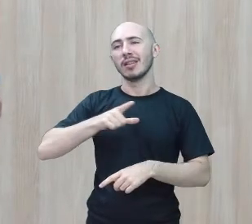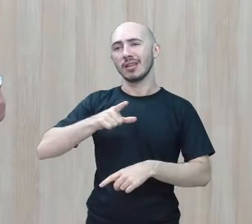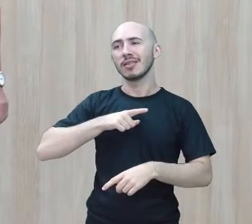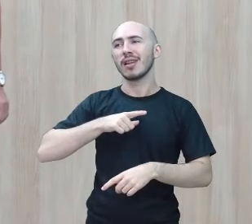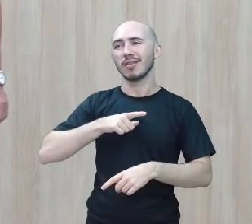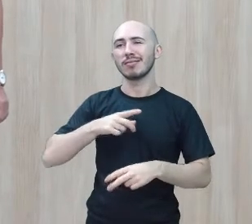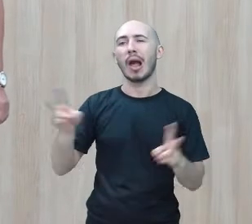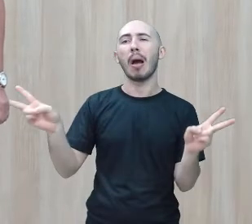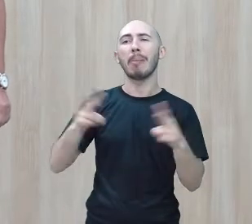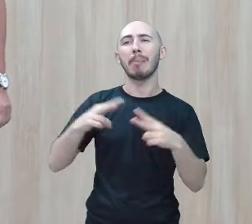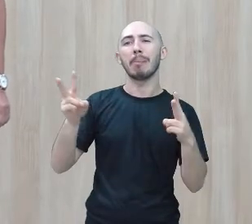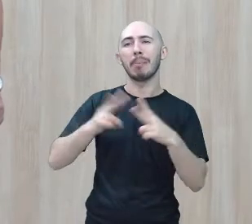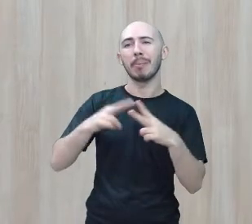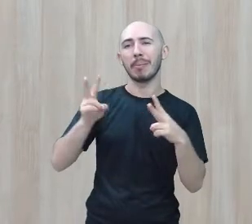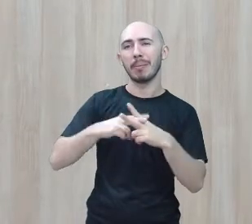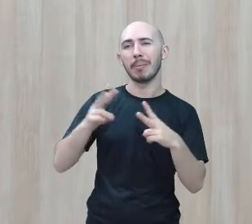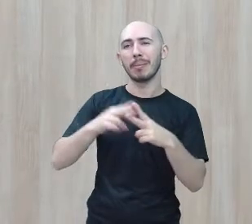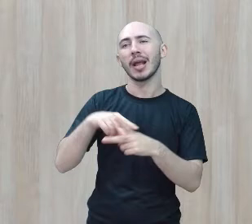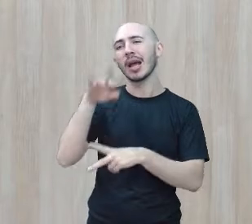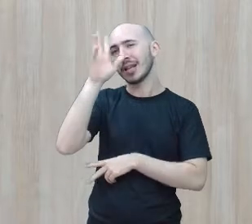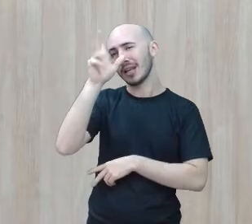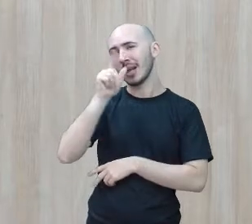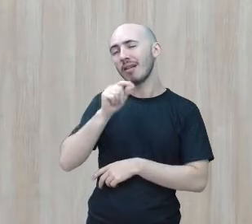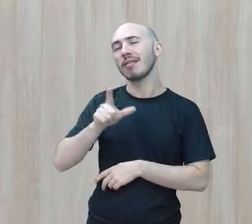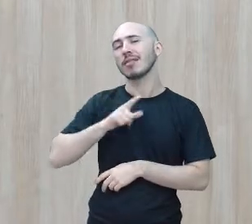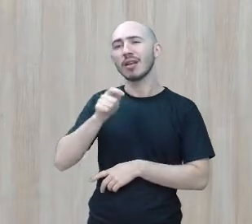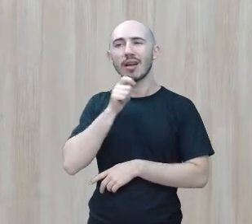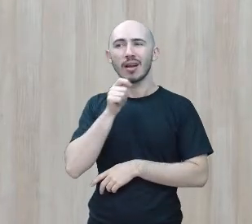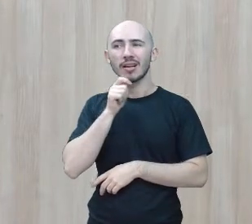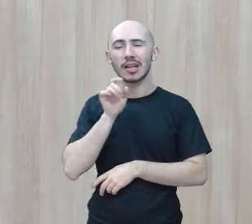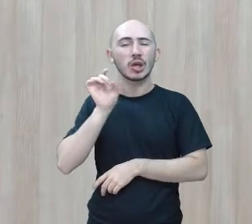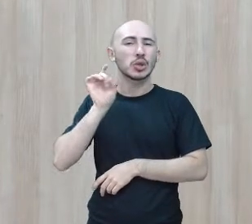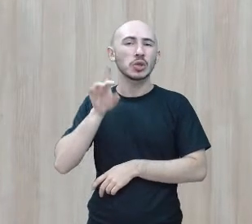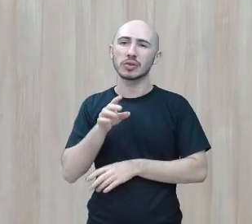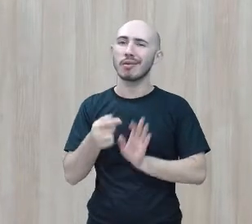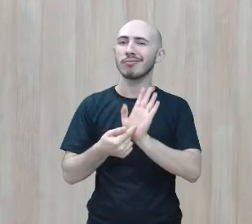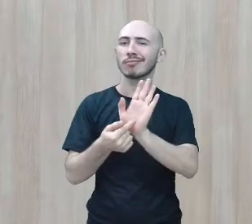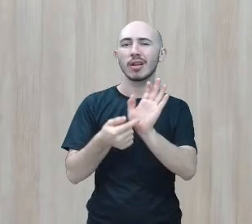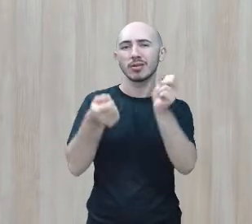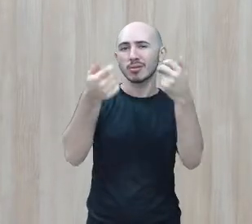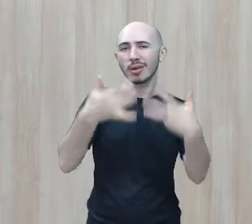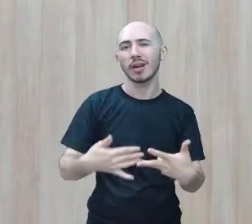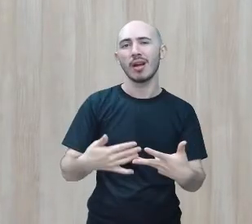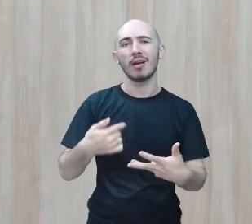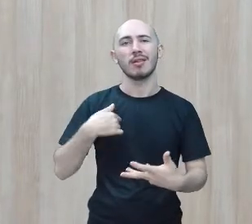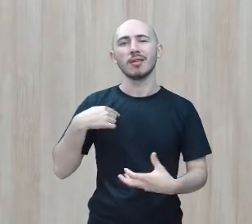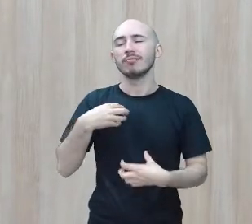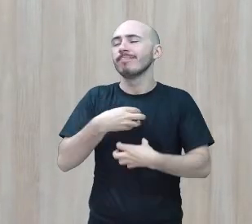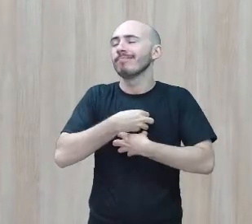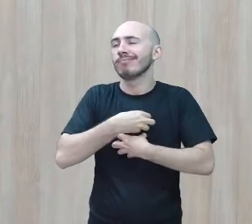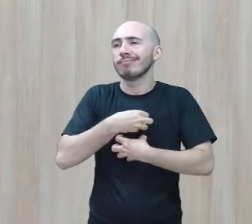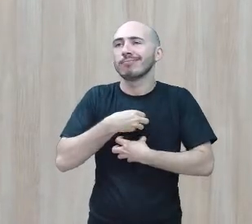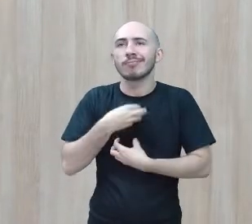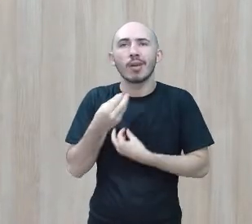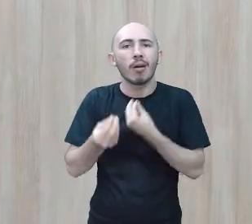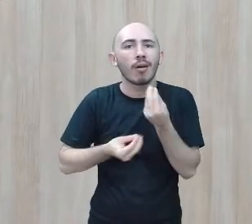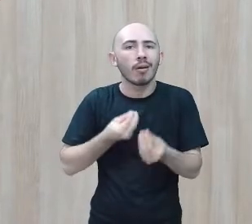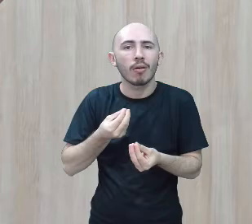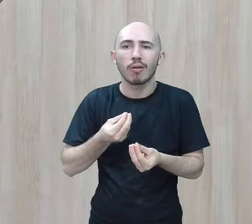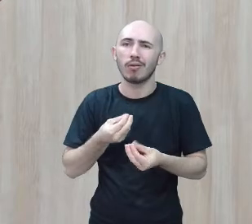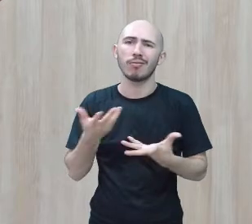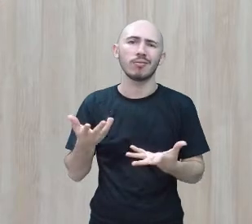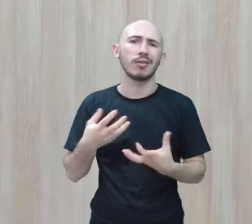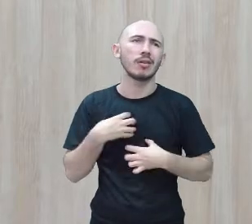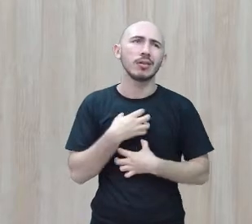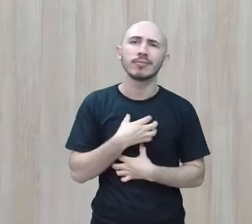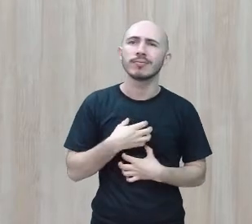de galo. Algo que, né, que dá, eu acho que só em falar aqui para vocês, eu me sensibilizo e digo, por que ainda